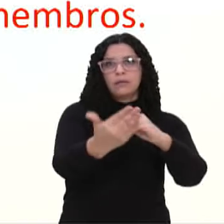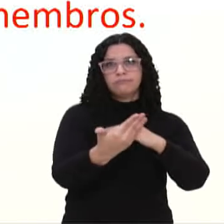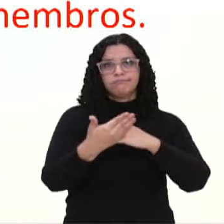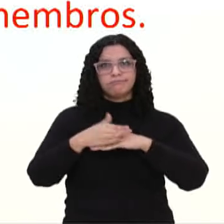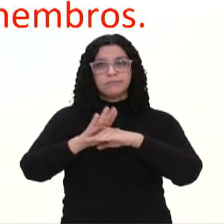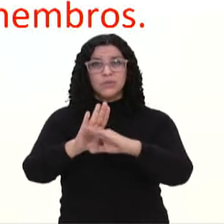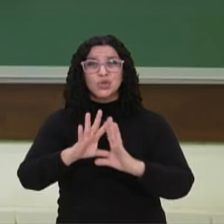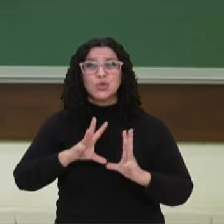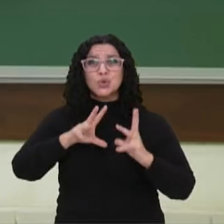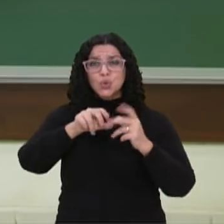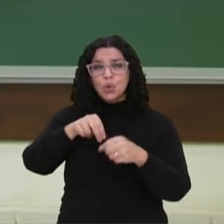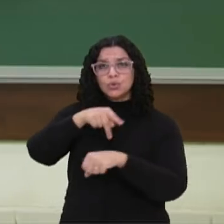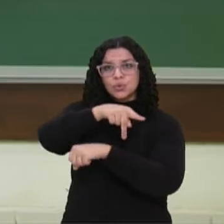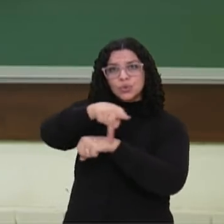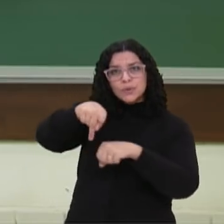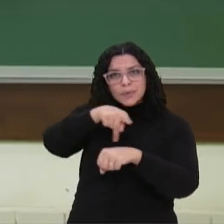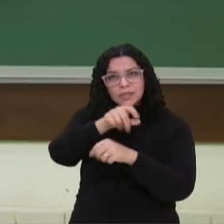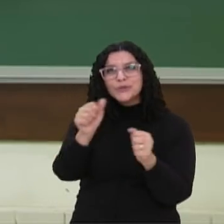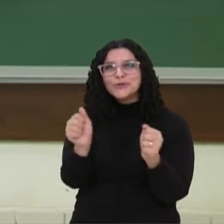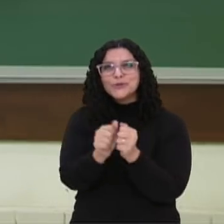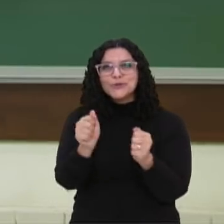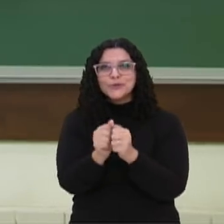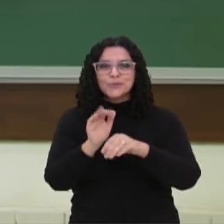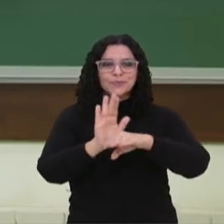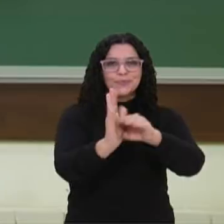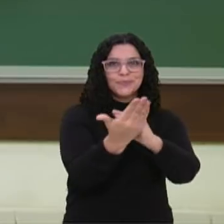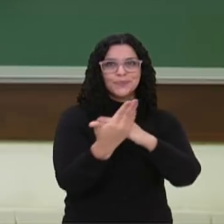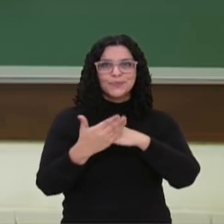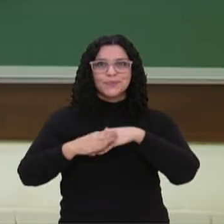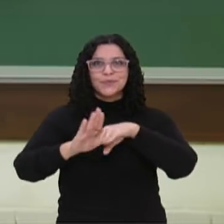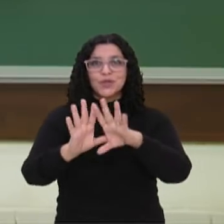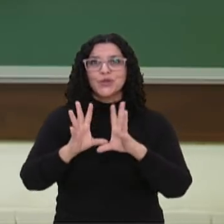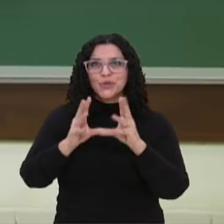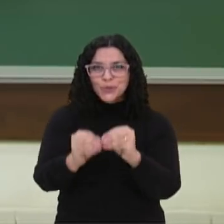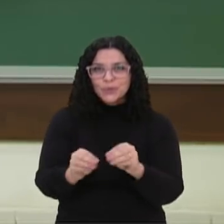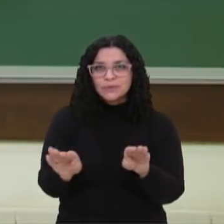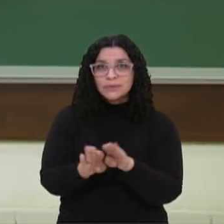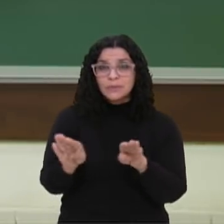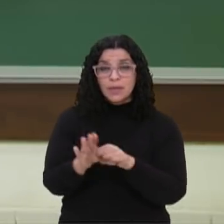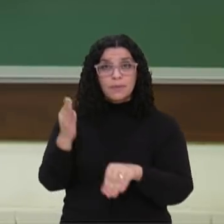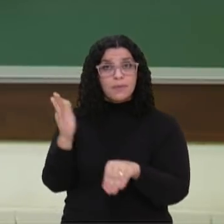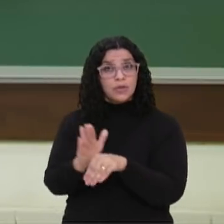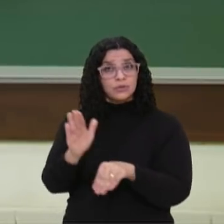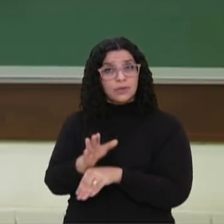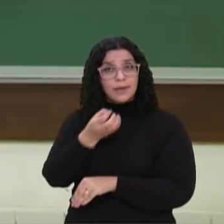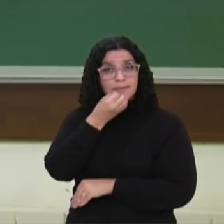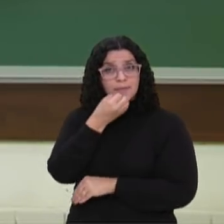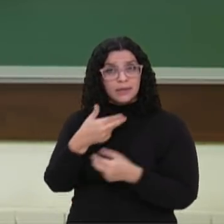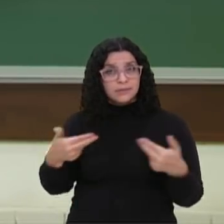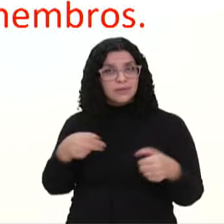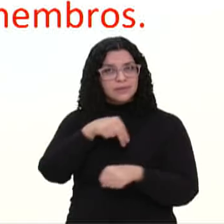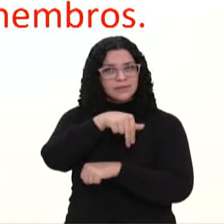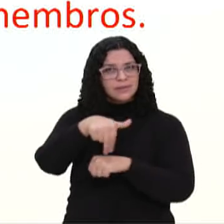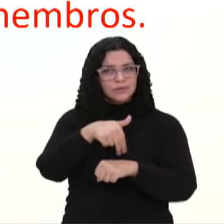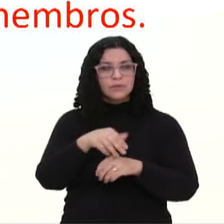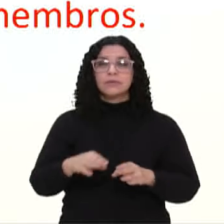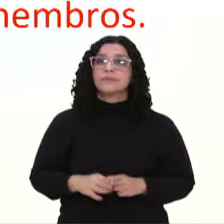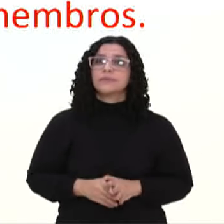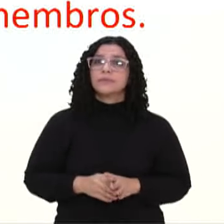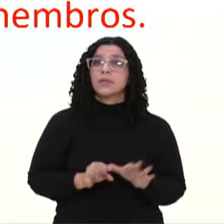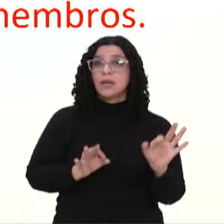toda nação agir em prol de alguma coisa, ao bem, né, das nações.